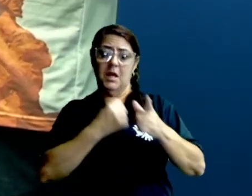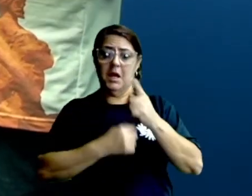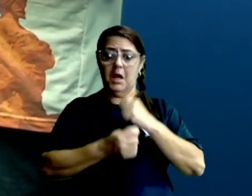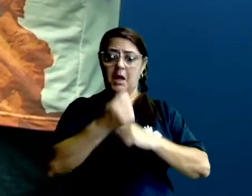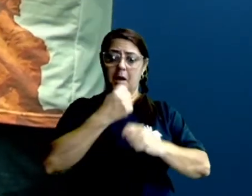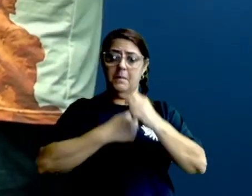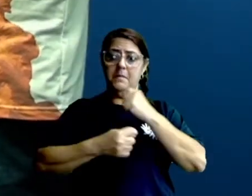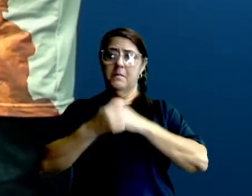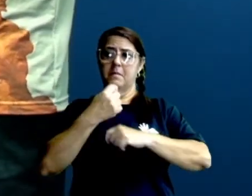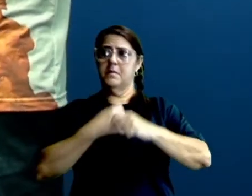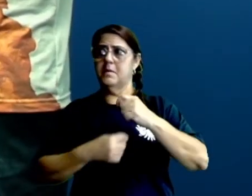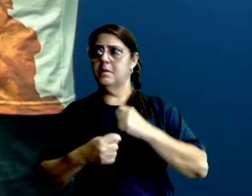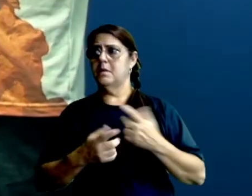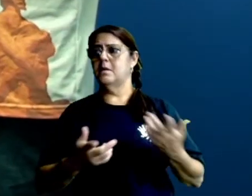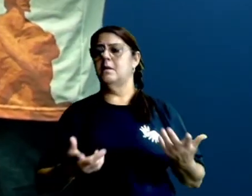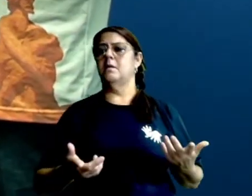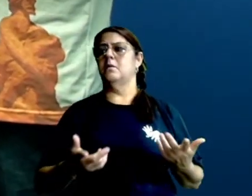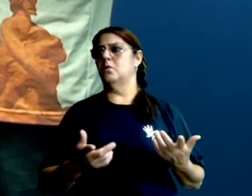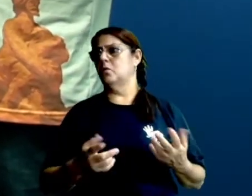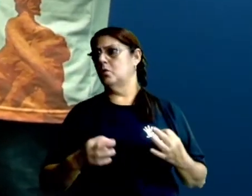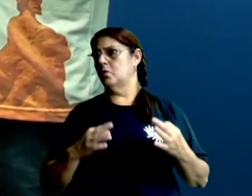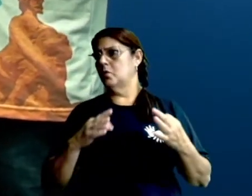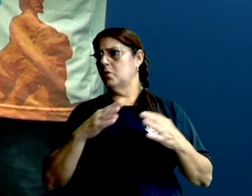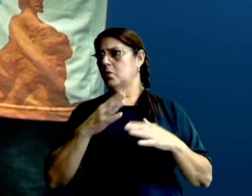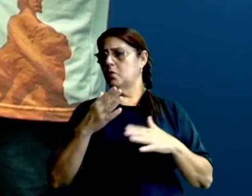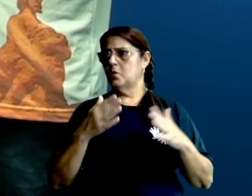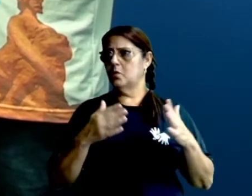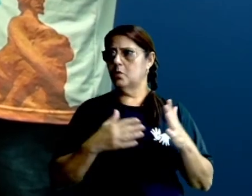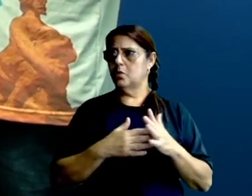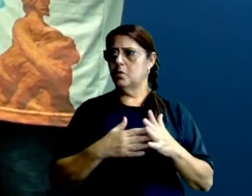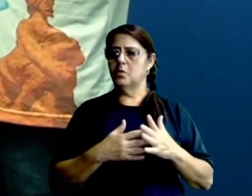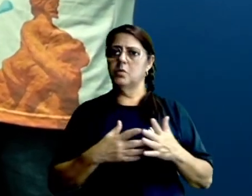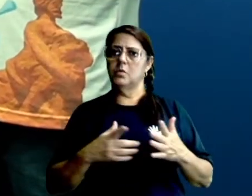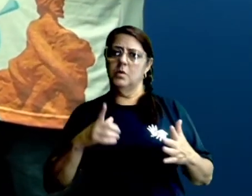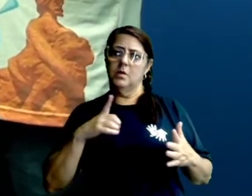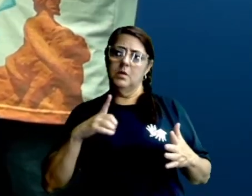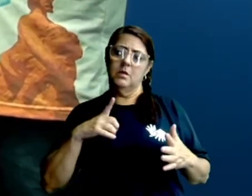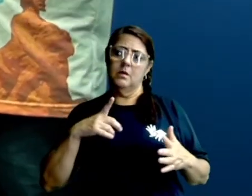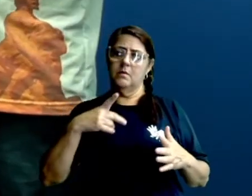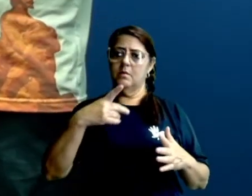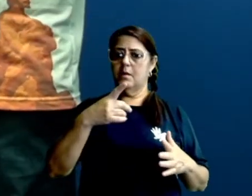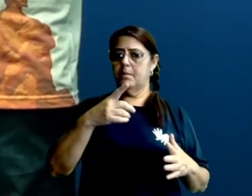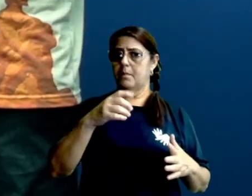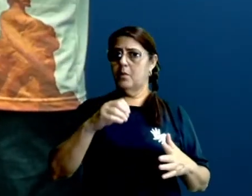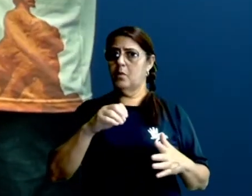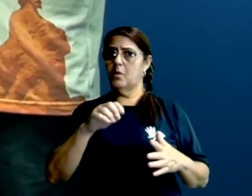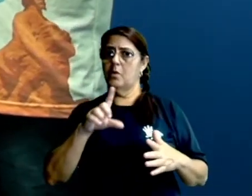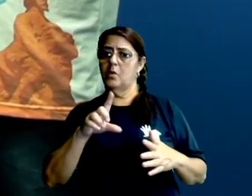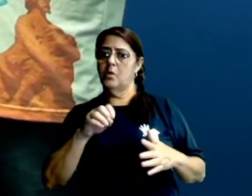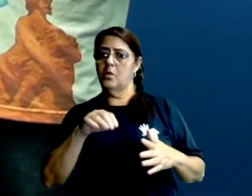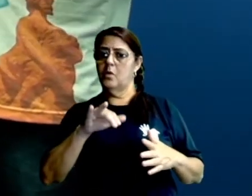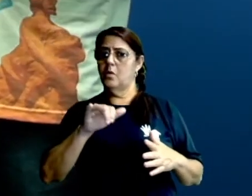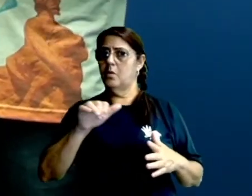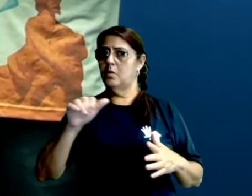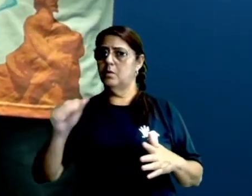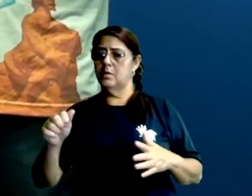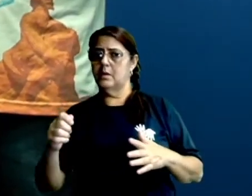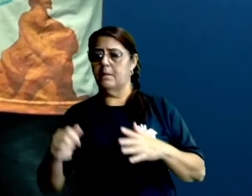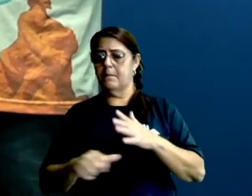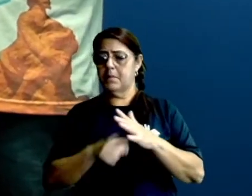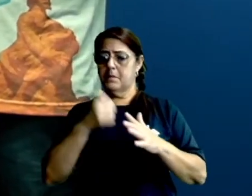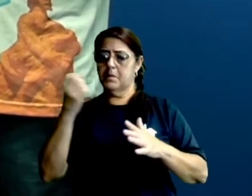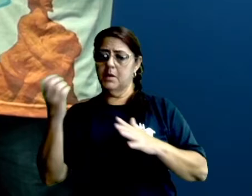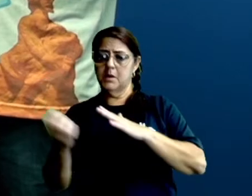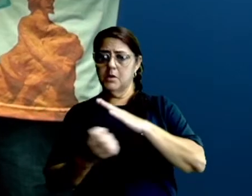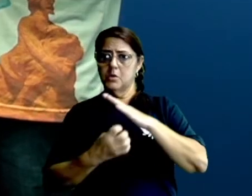capital gerado de materiais preciosos e tudo aquilo que foi extraído das novas colônias. E aí a Europa vai passar pela primeira Revolução Industrial, pela